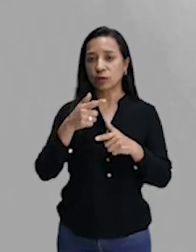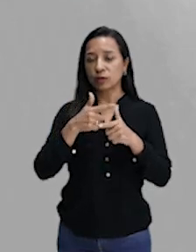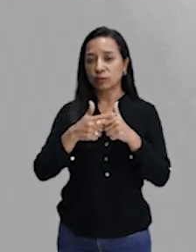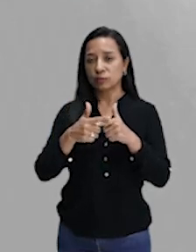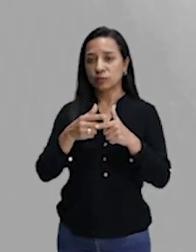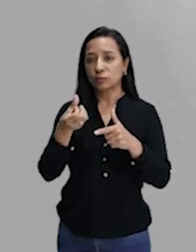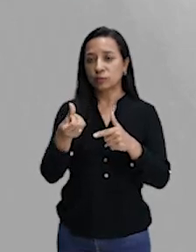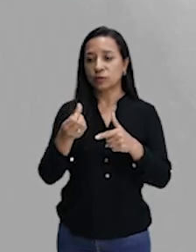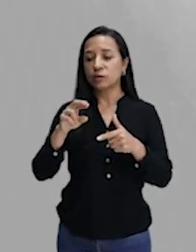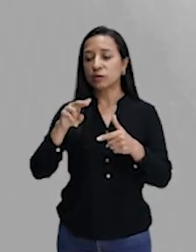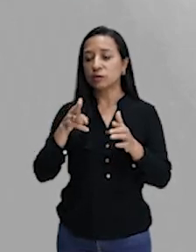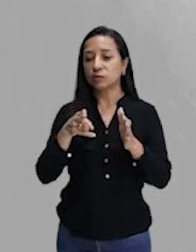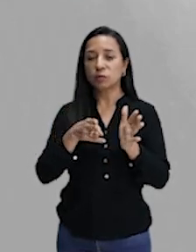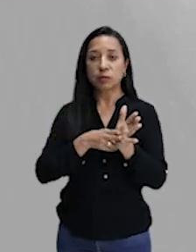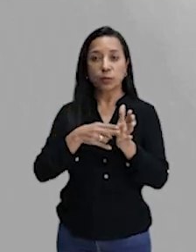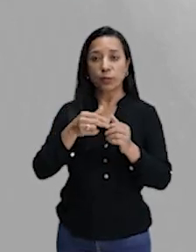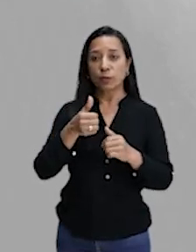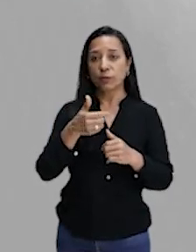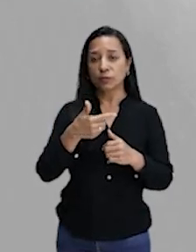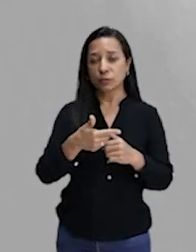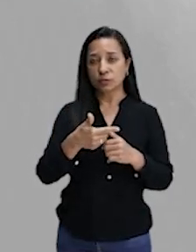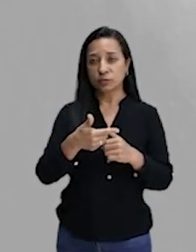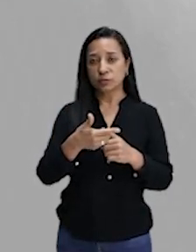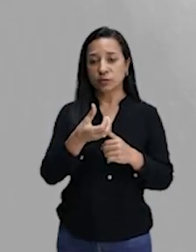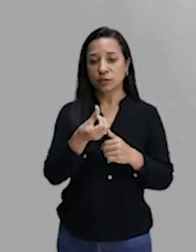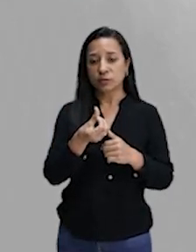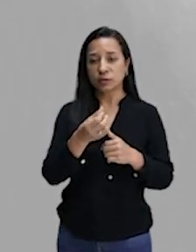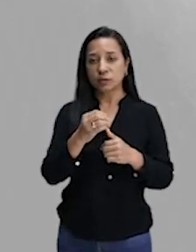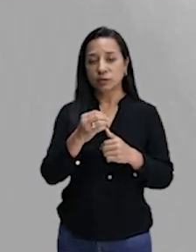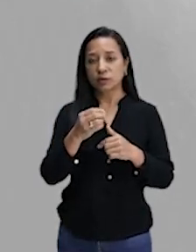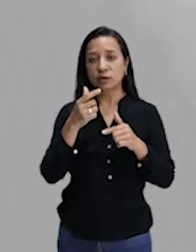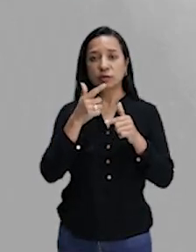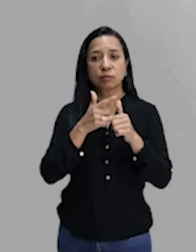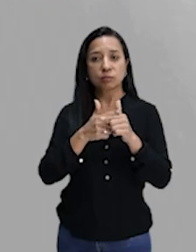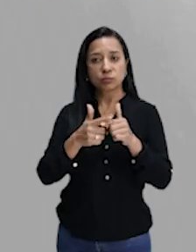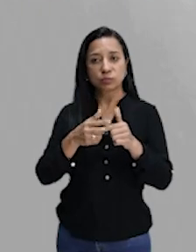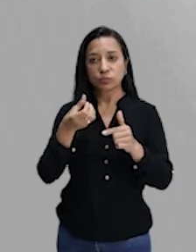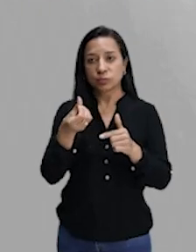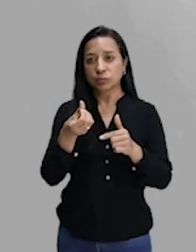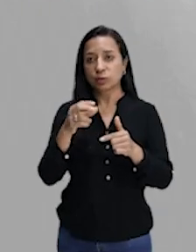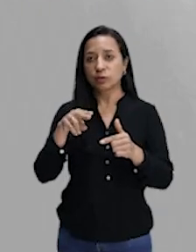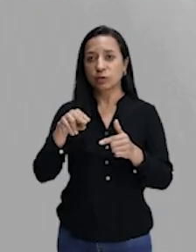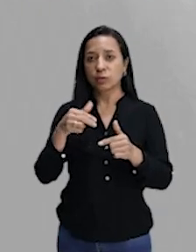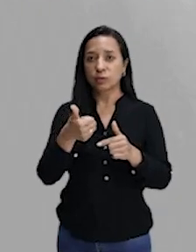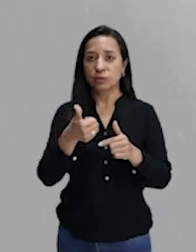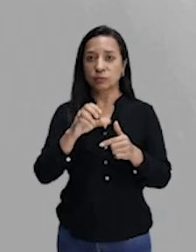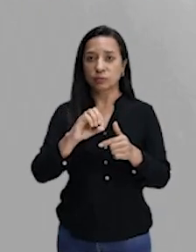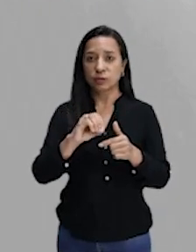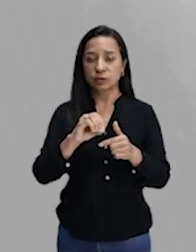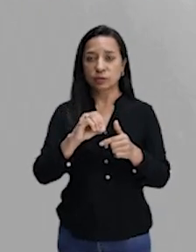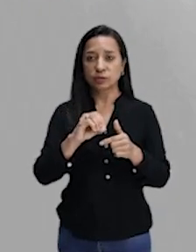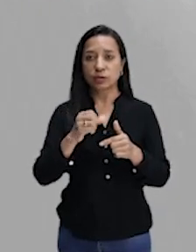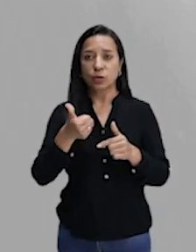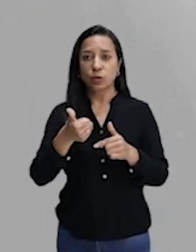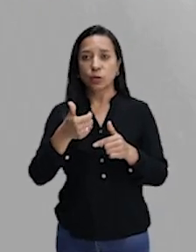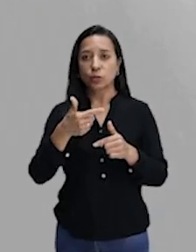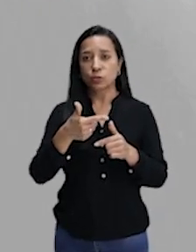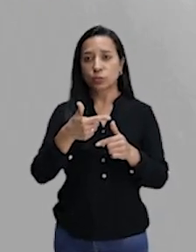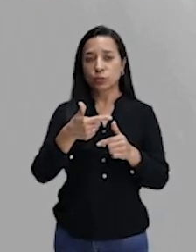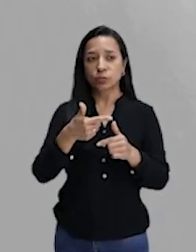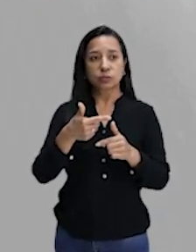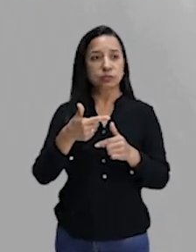60 por 6 dá 10 pronto 12 / 10 é o mesmo que